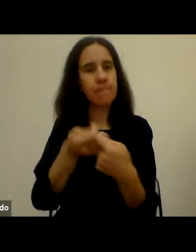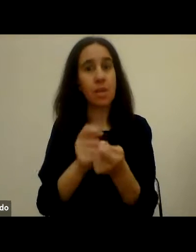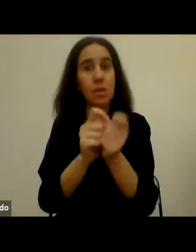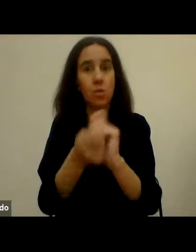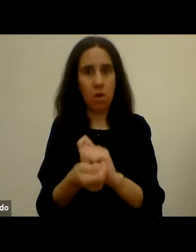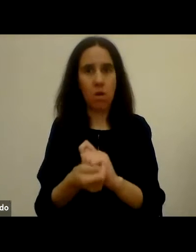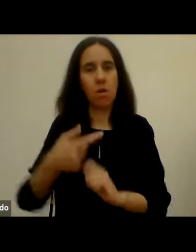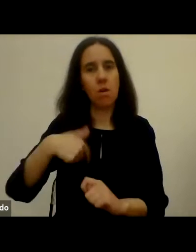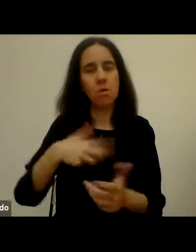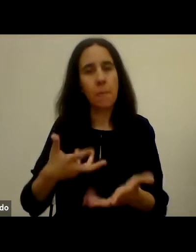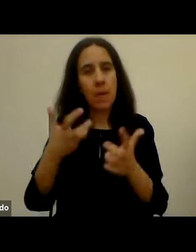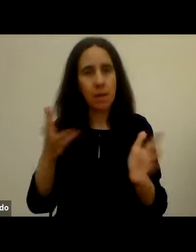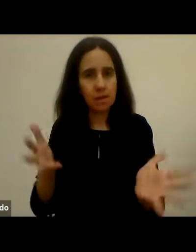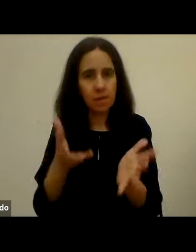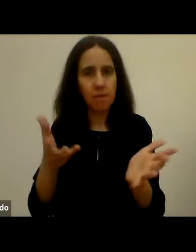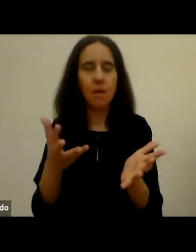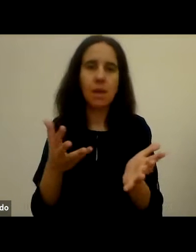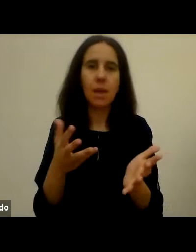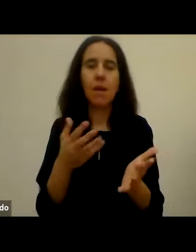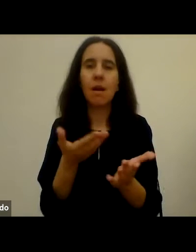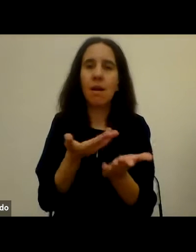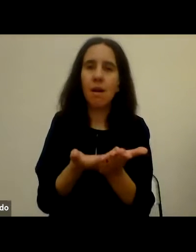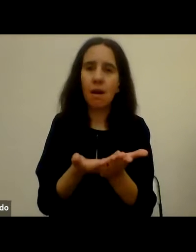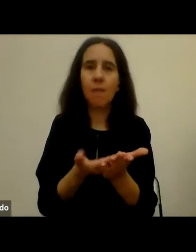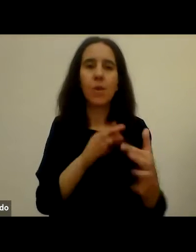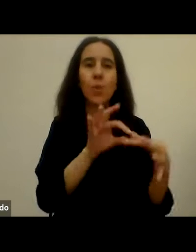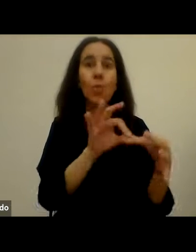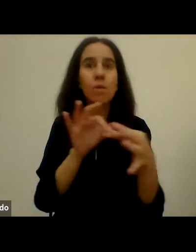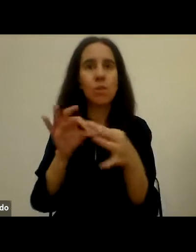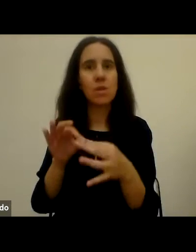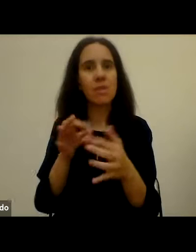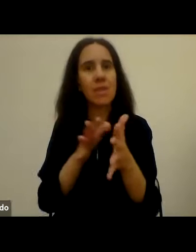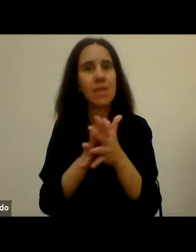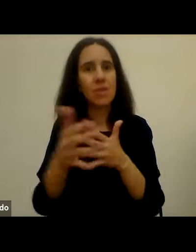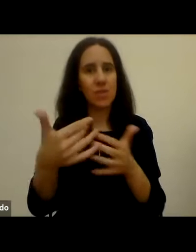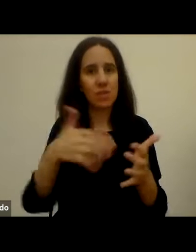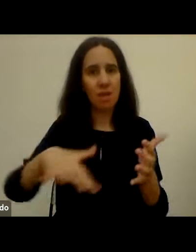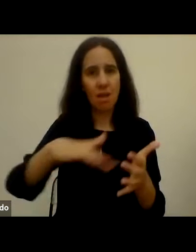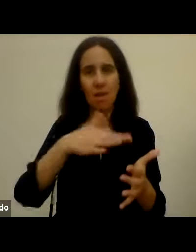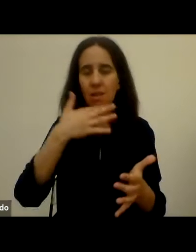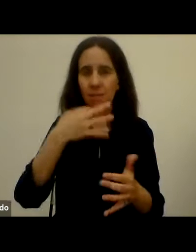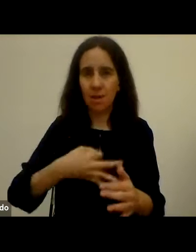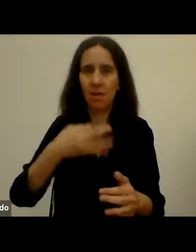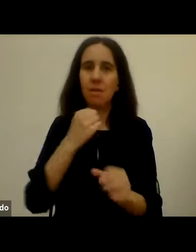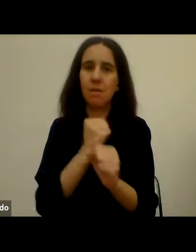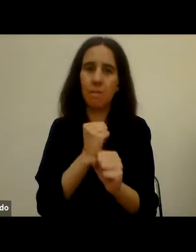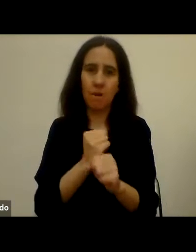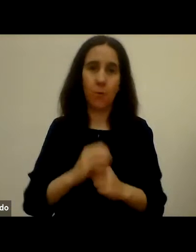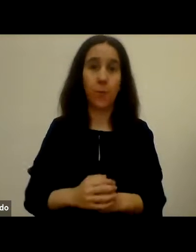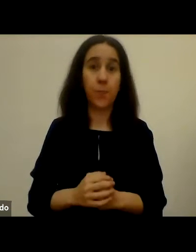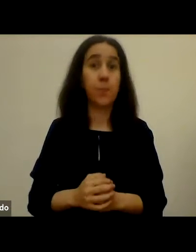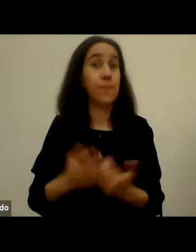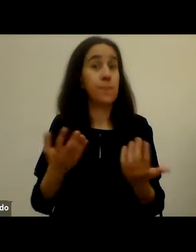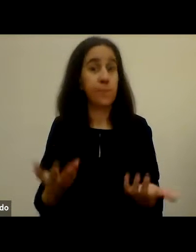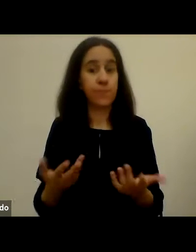que nós queremos incentivar, que é esta forma colaborativa e transversal de trabalho. E, portanto, a gestão